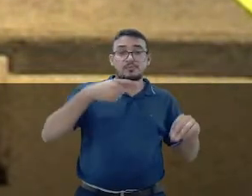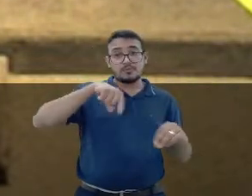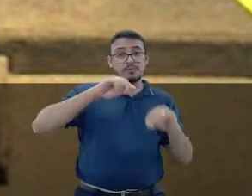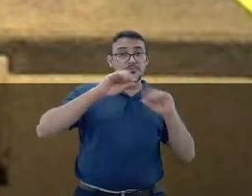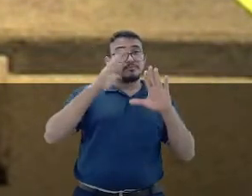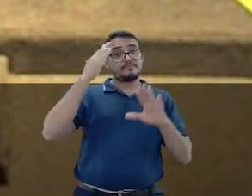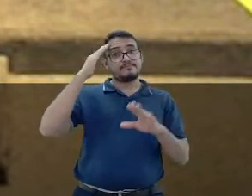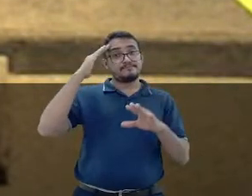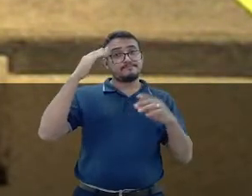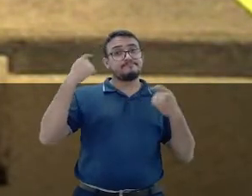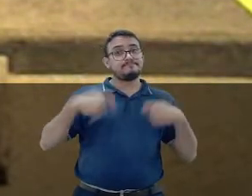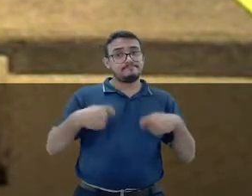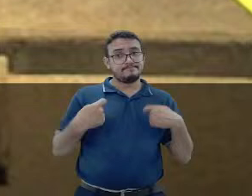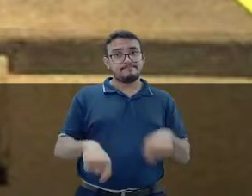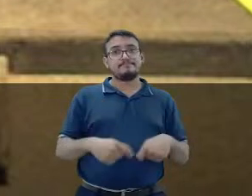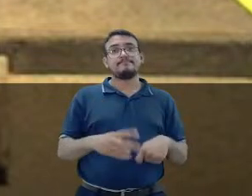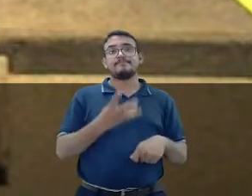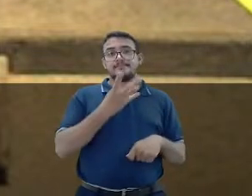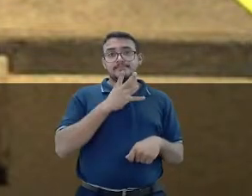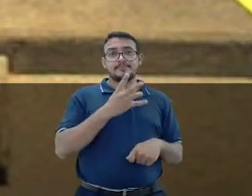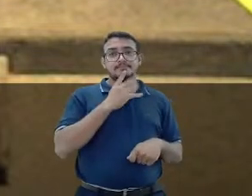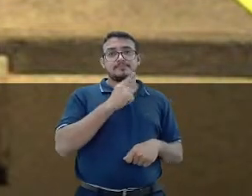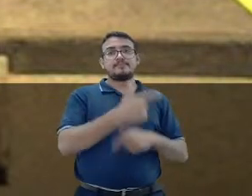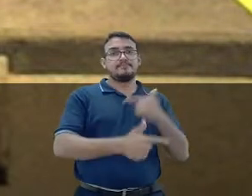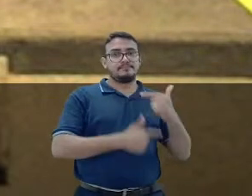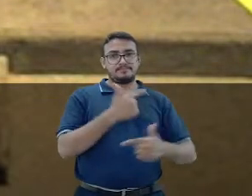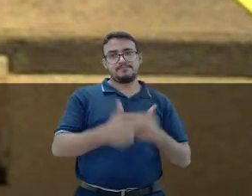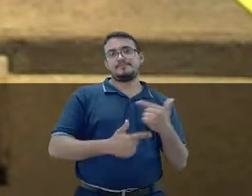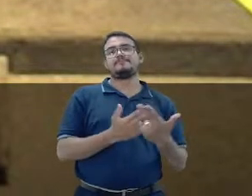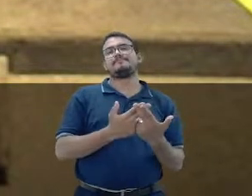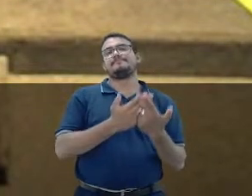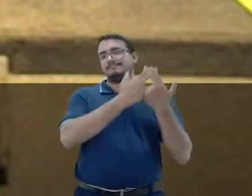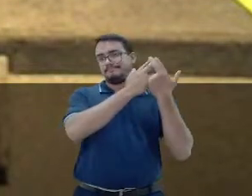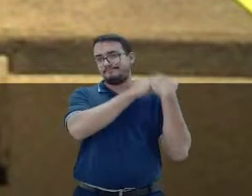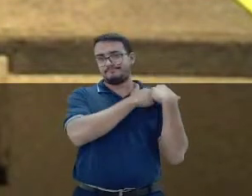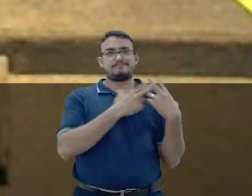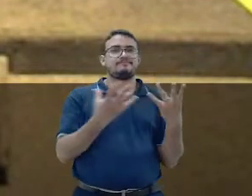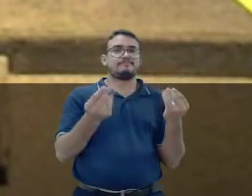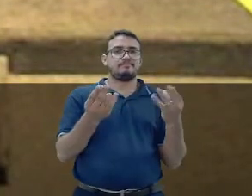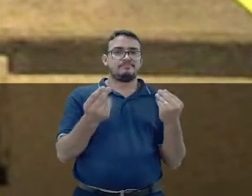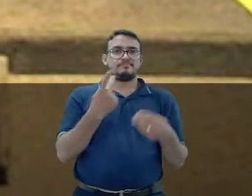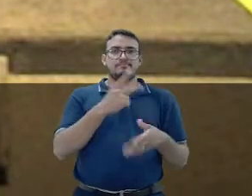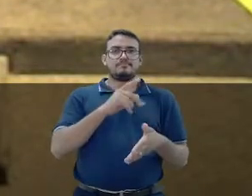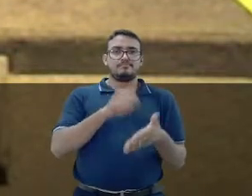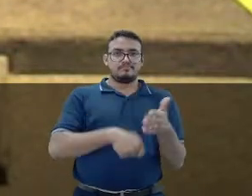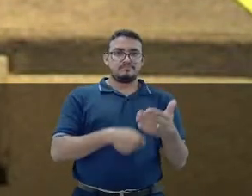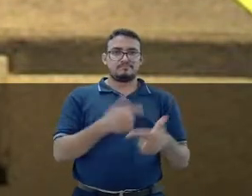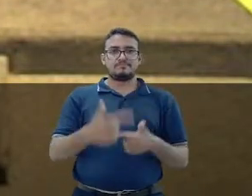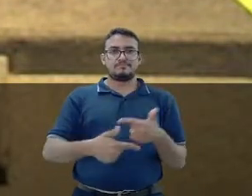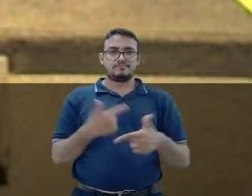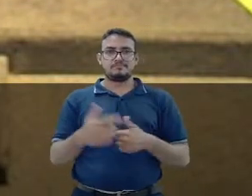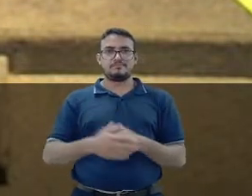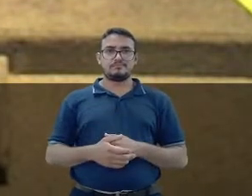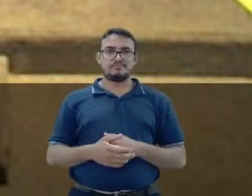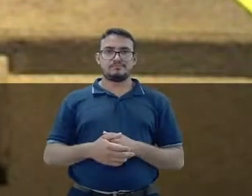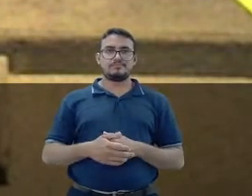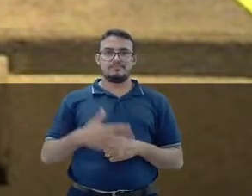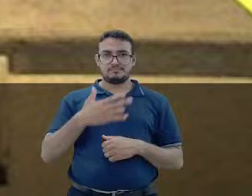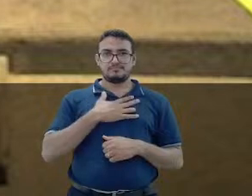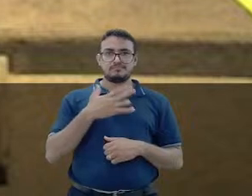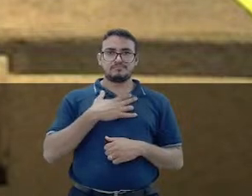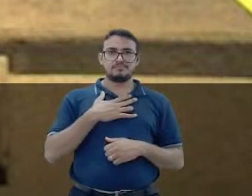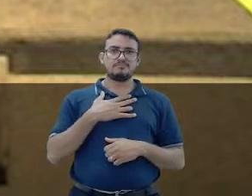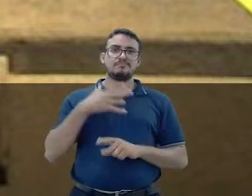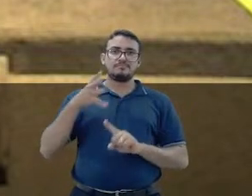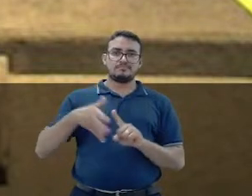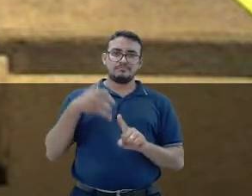ser reconhecido o acúmulo de função, porque alterou a condição sinalagmática do contrato de trabalho. É nesses termos que eu peço